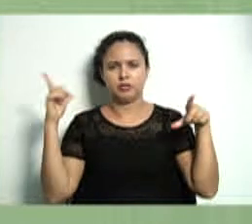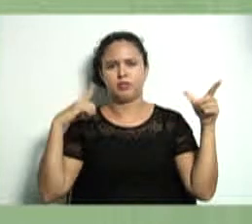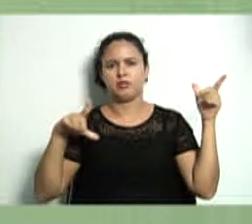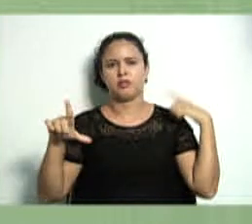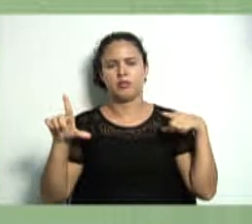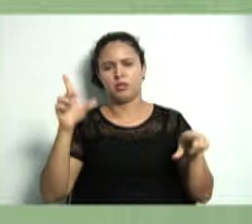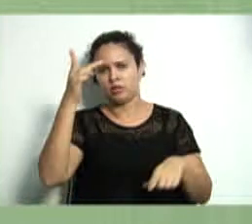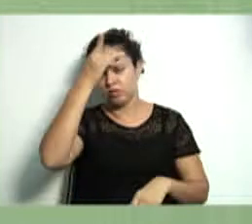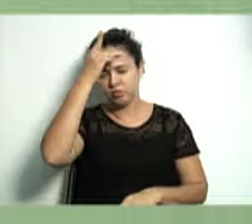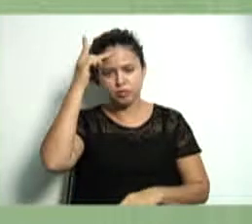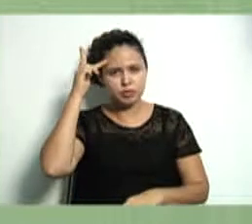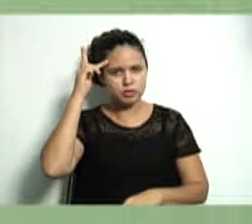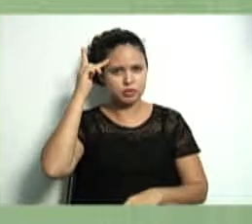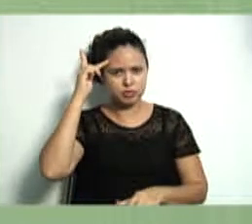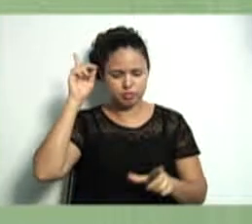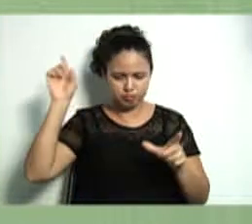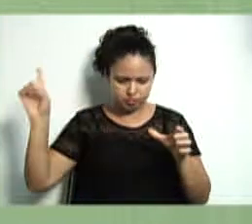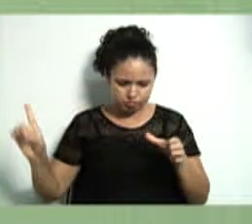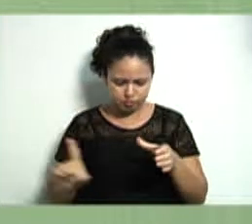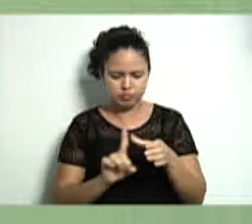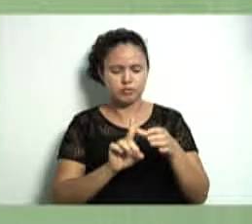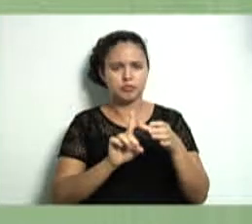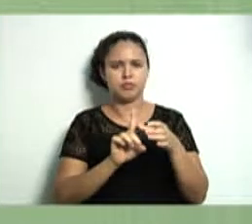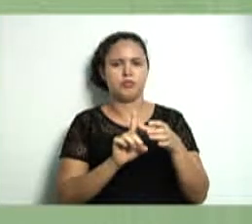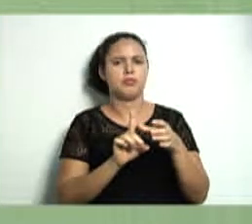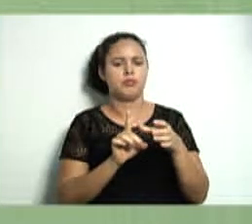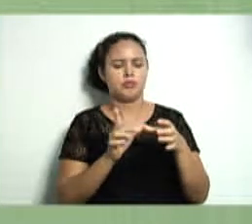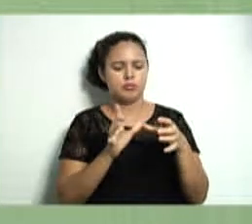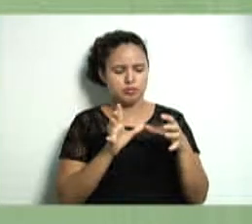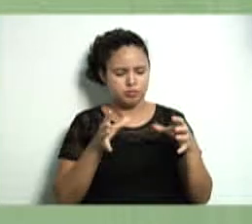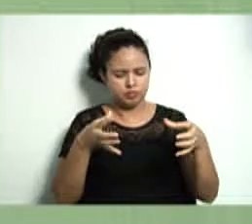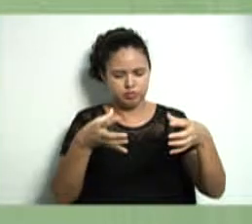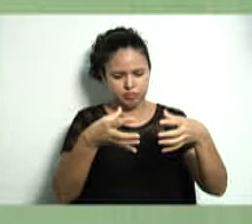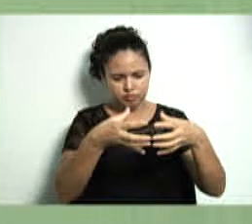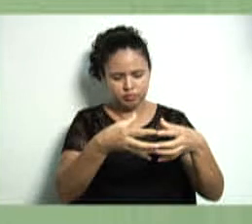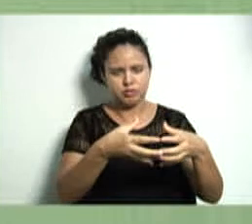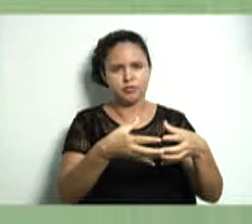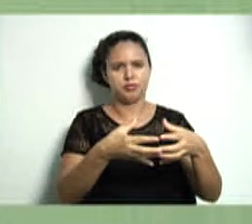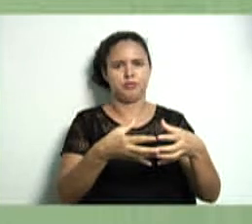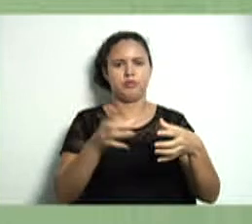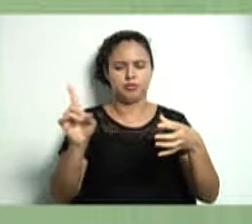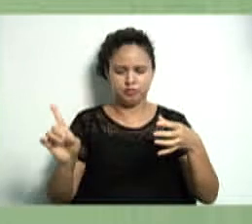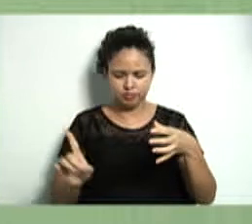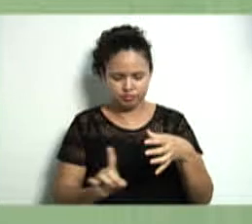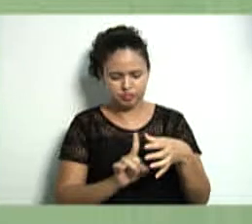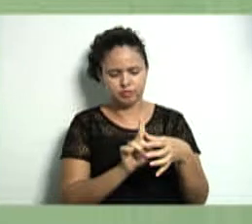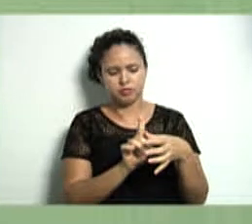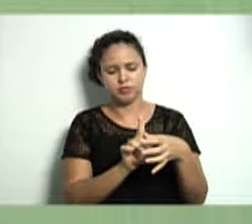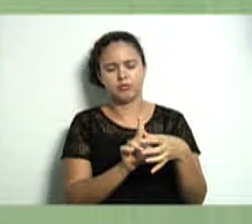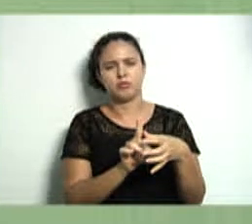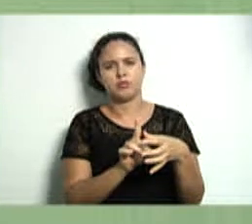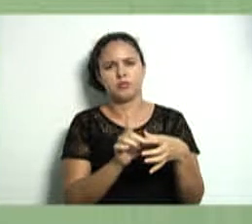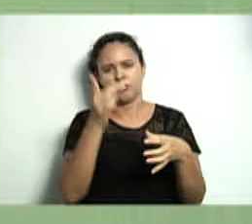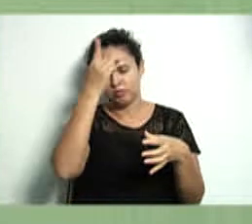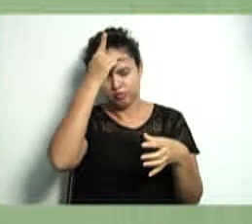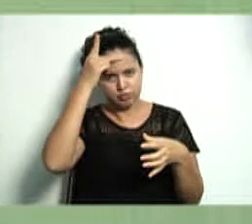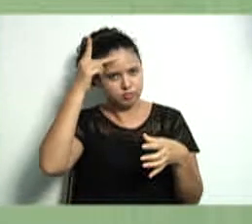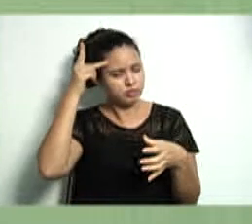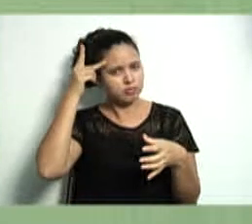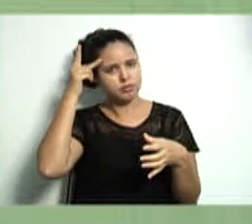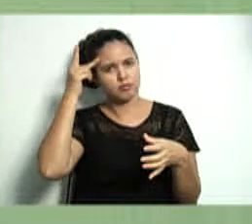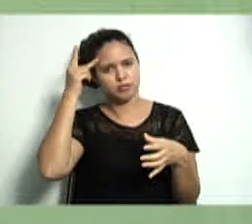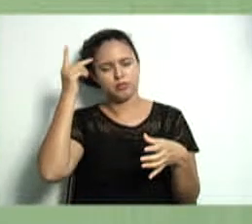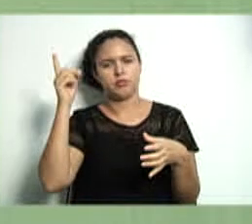As pessoas são integradas ao meio, as pessoas, né, elas